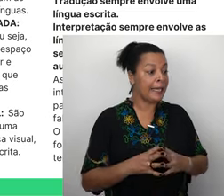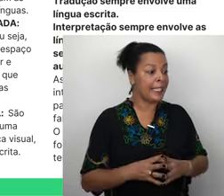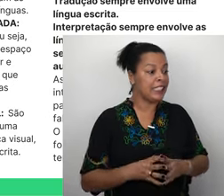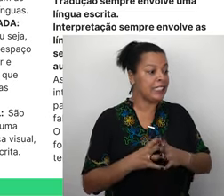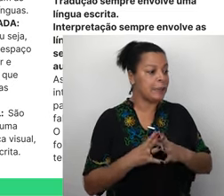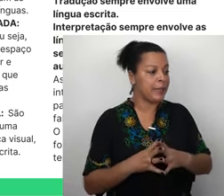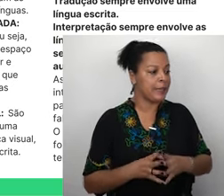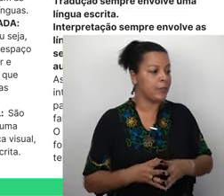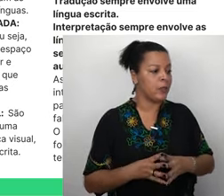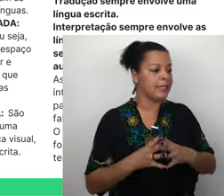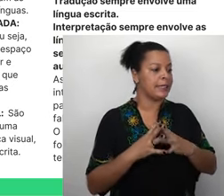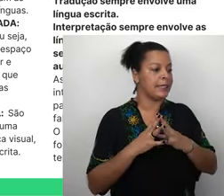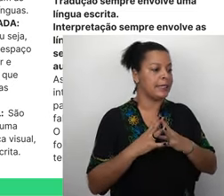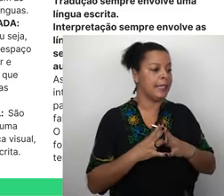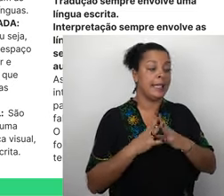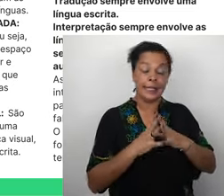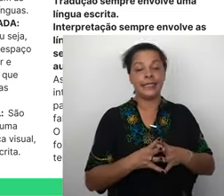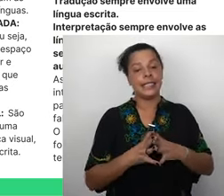sentimentos, além da